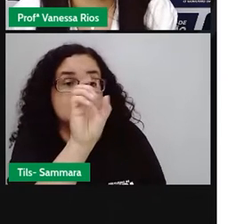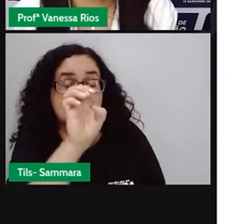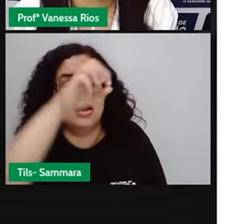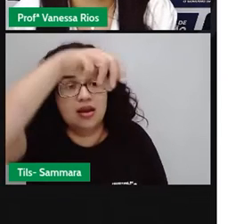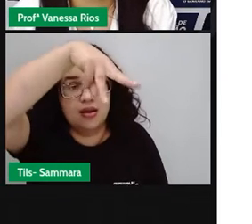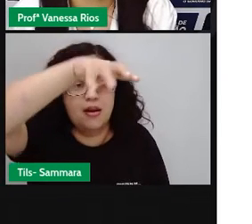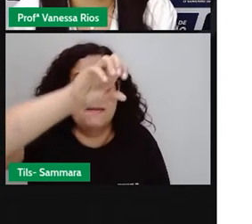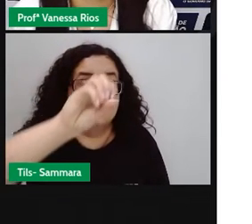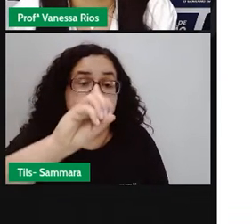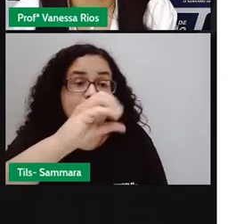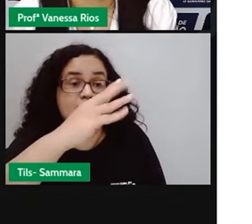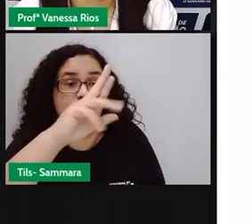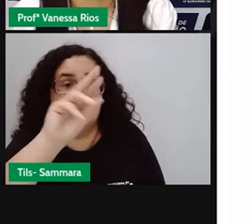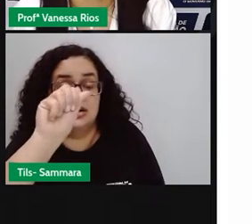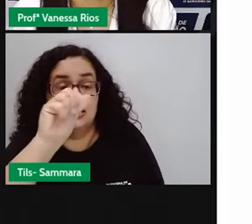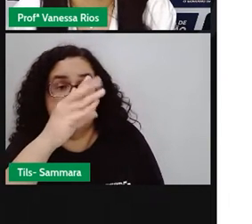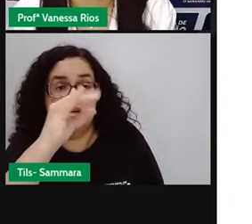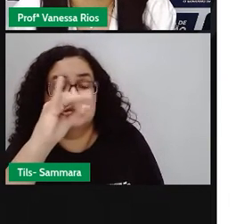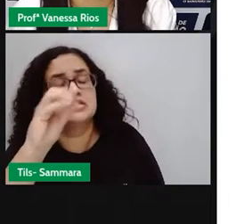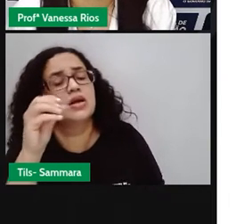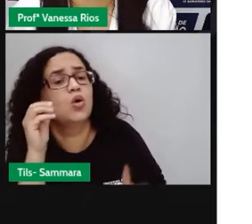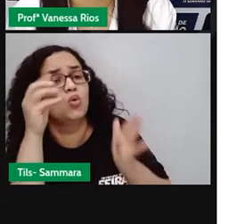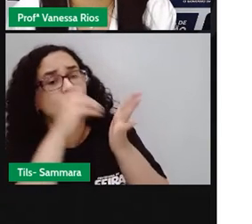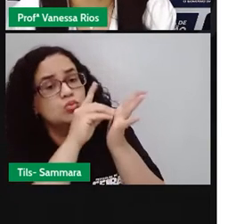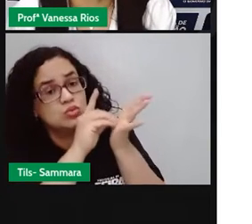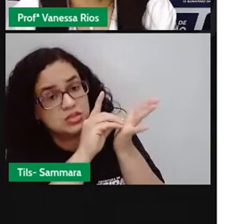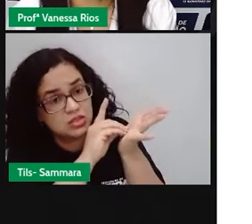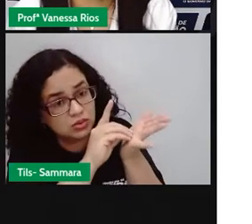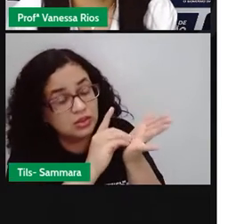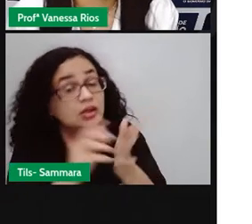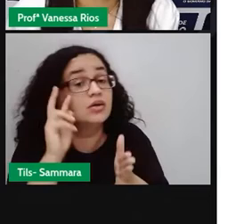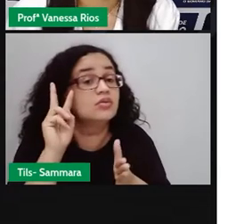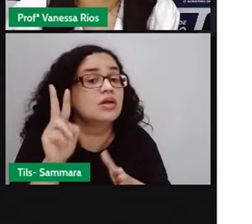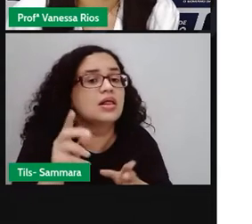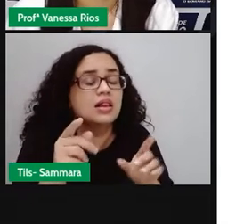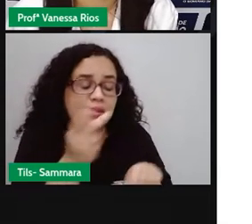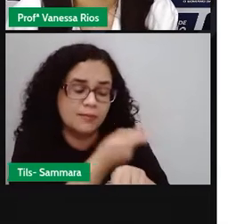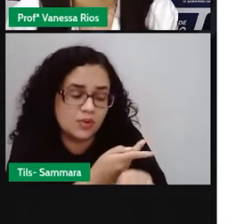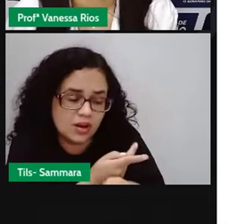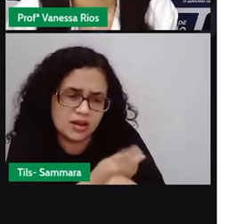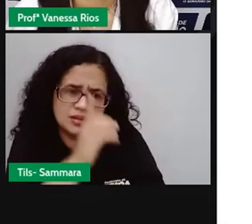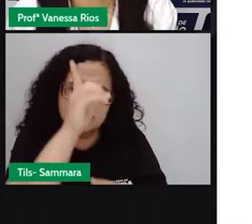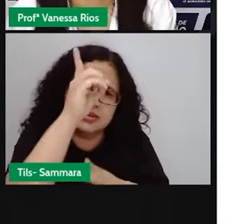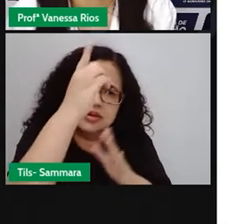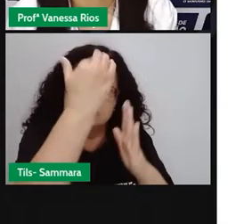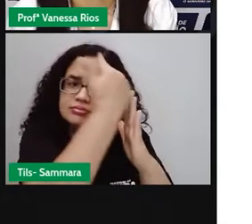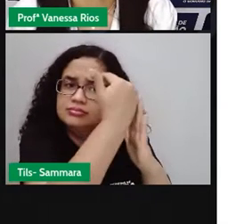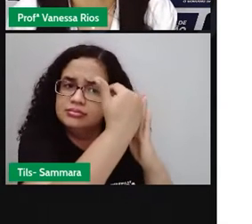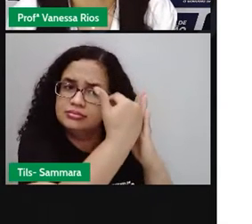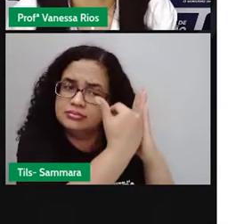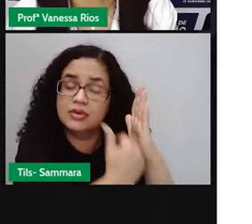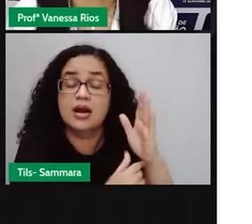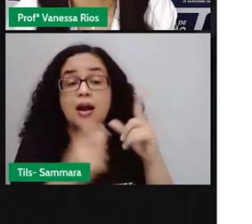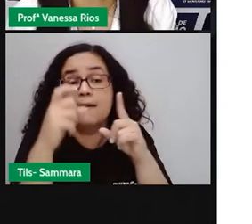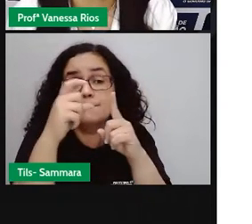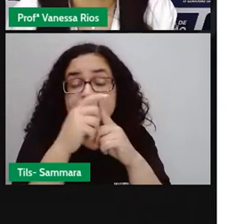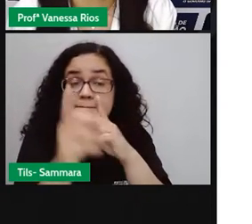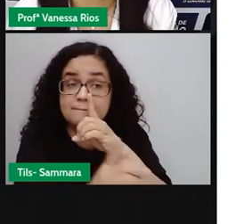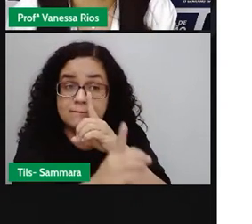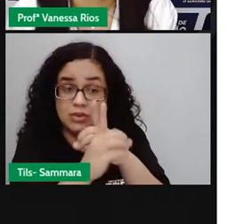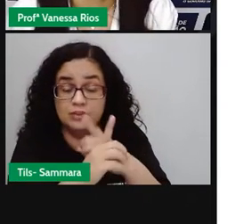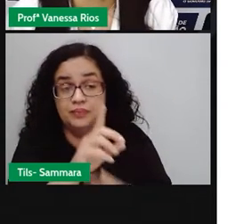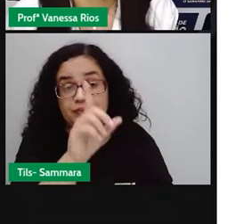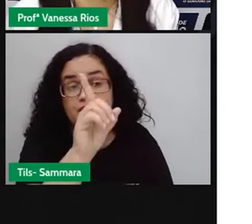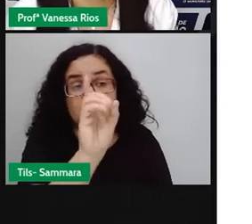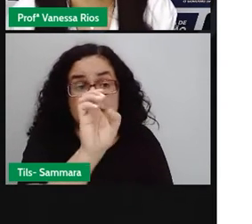ela aparece lá no dicionário. Se a gente abrir o dicionário, for lá na letra D, não é? Procurar aí a palavra